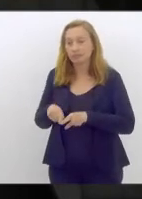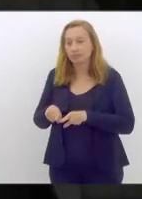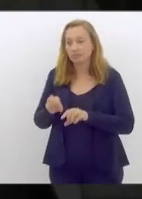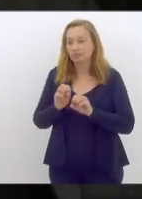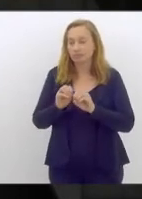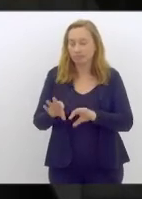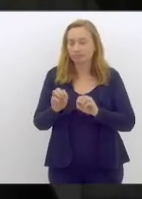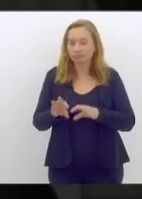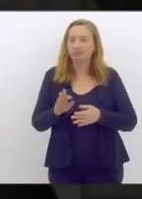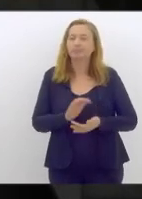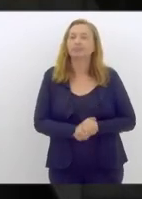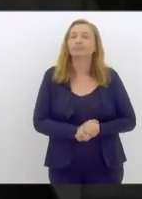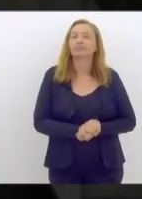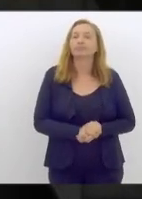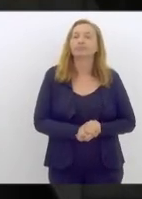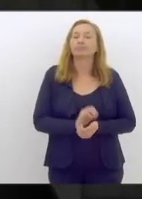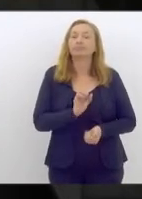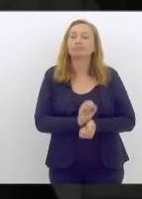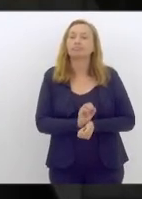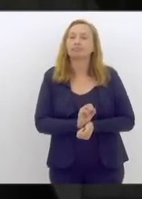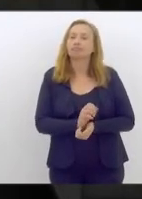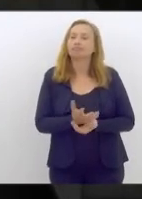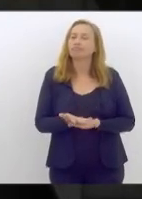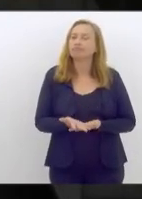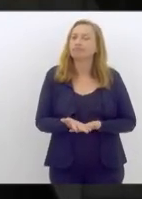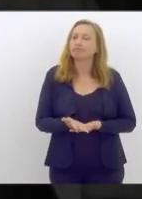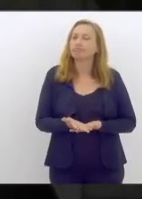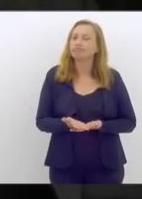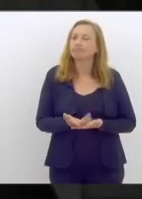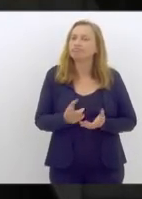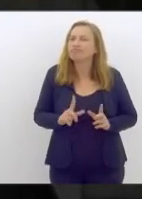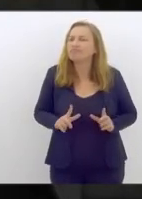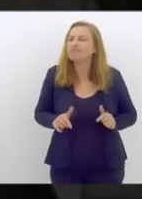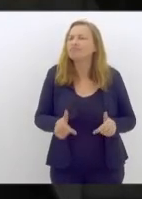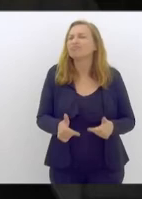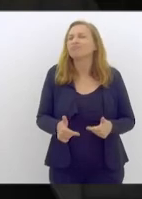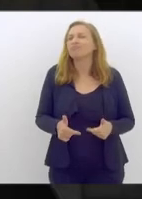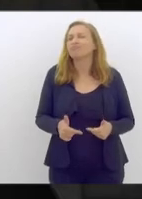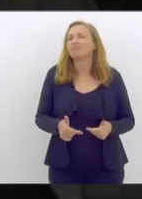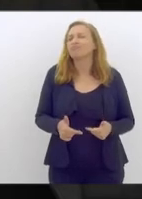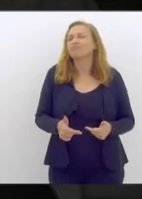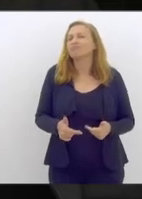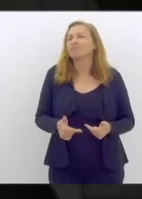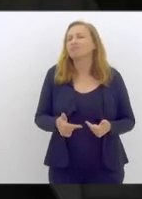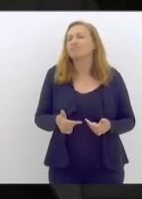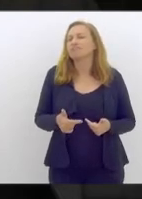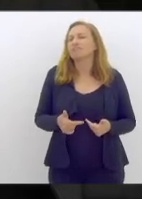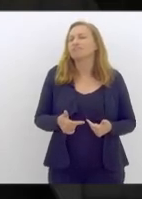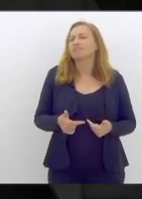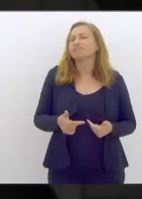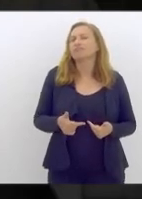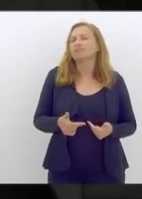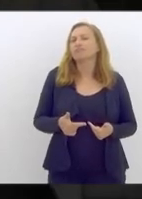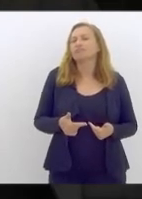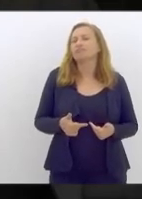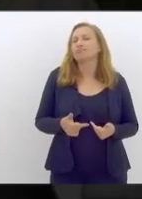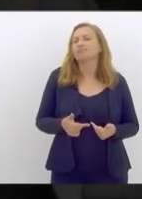pare de tratar de forma agressiva depreciativa